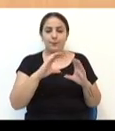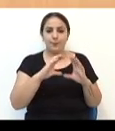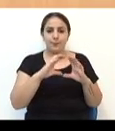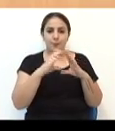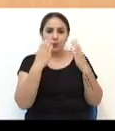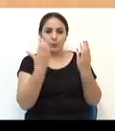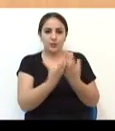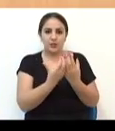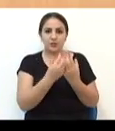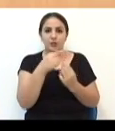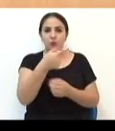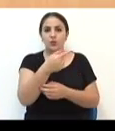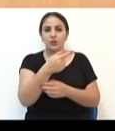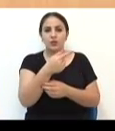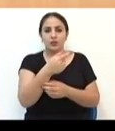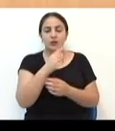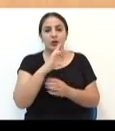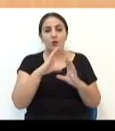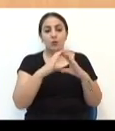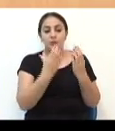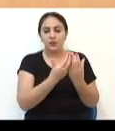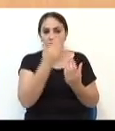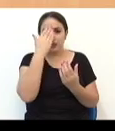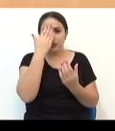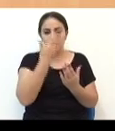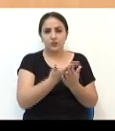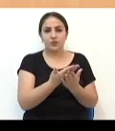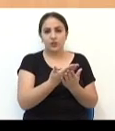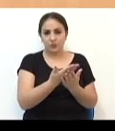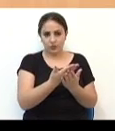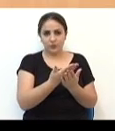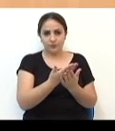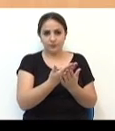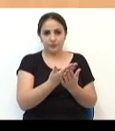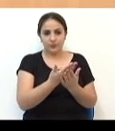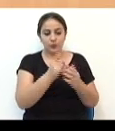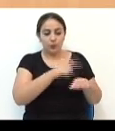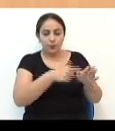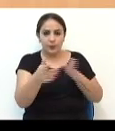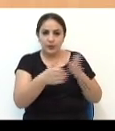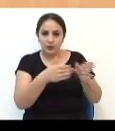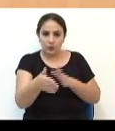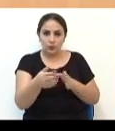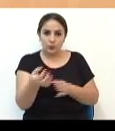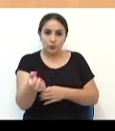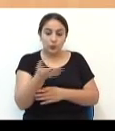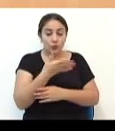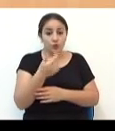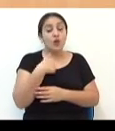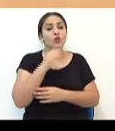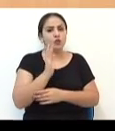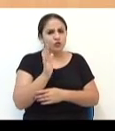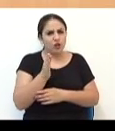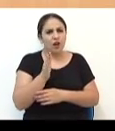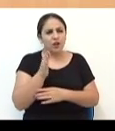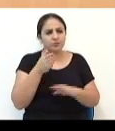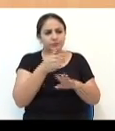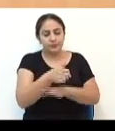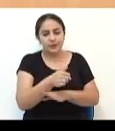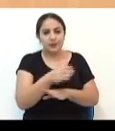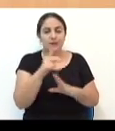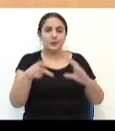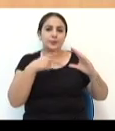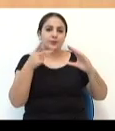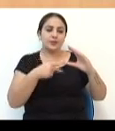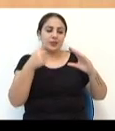comunidade, das outras comunidades que me acreditaram, eles queriam novo, né? Eu, como já tive essa passagem aqui por a Câmara de